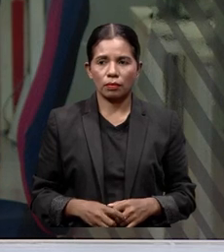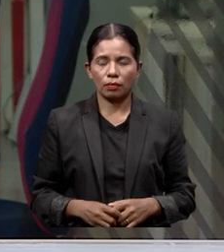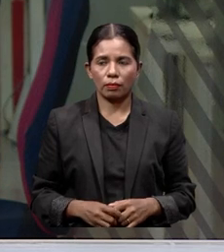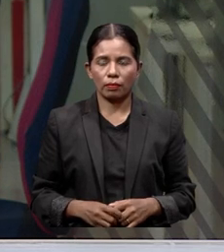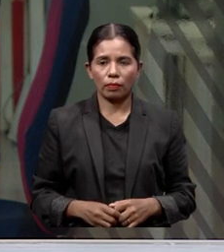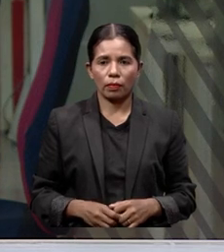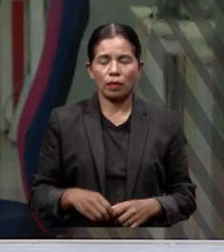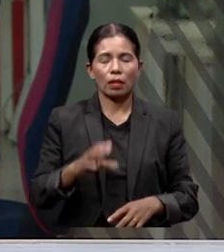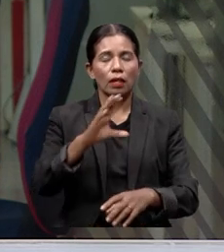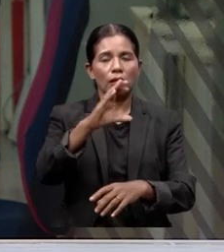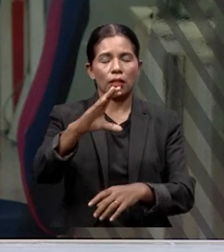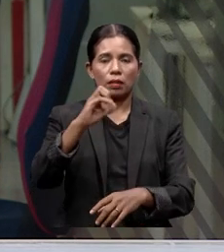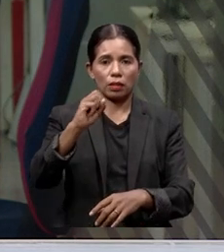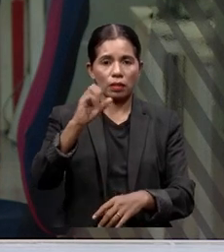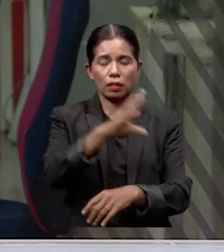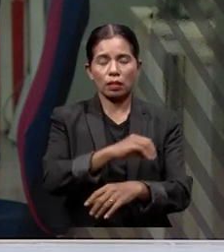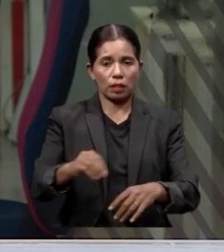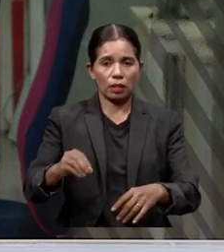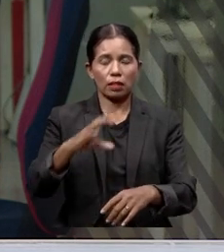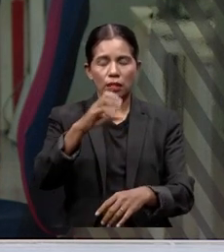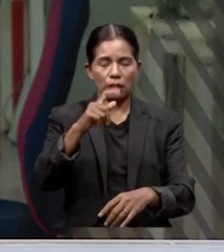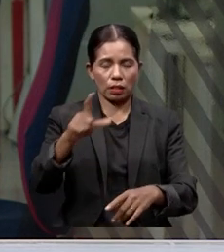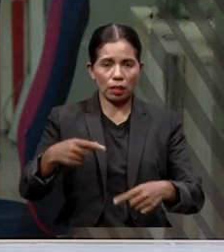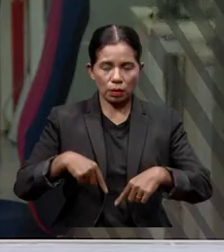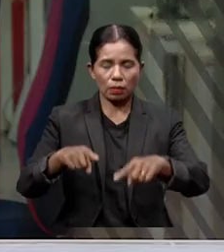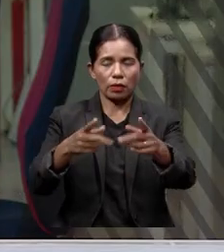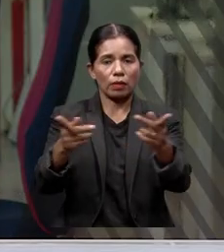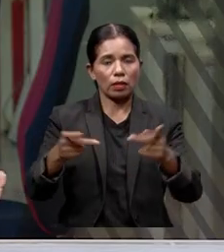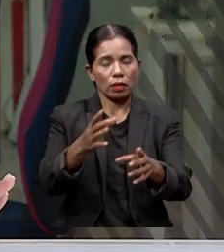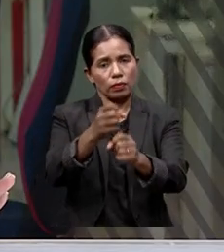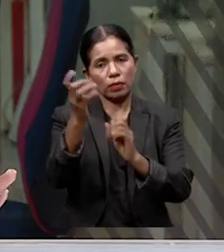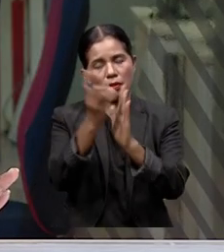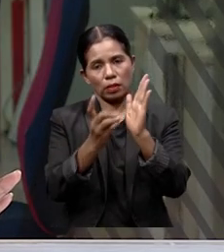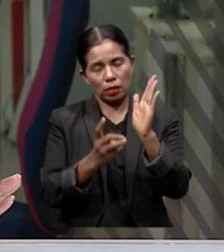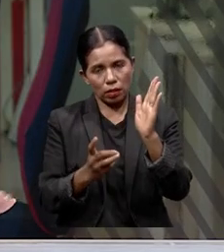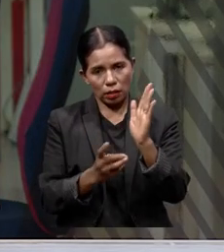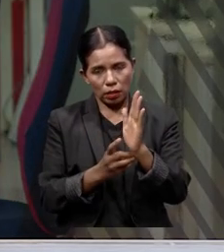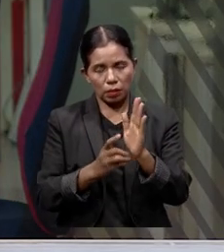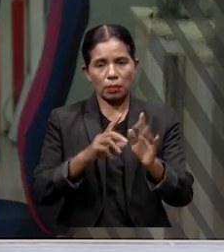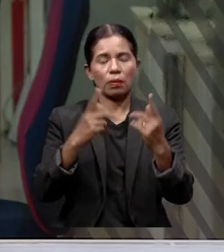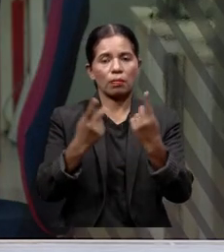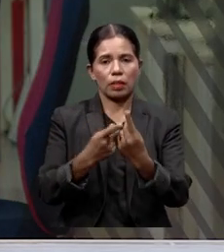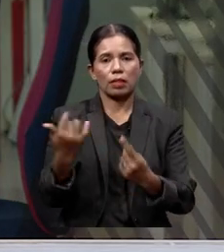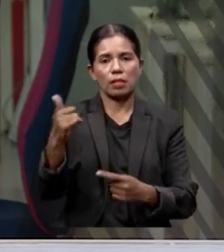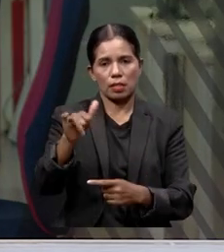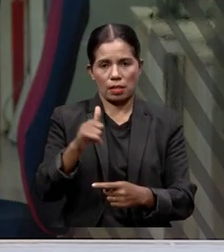Enumerador Comércio na Indústria Timor-Leste arrotumba terreno onde há o levantamento de dados empresarial.